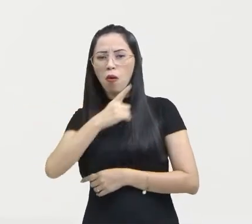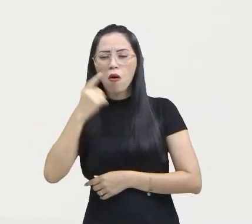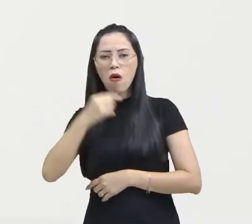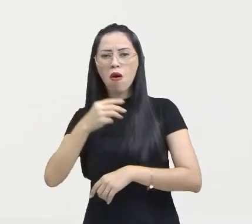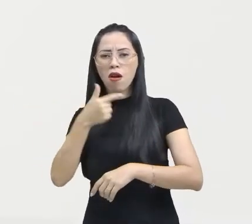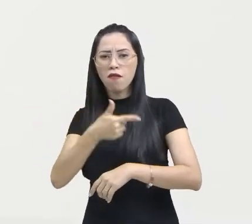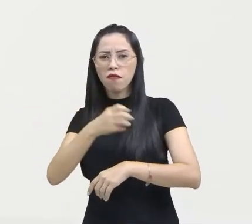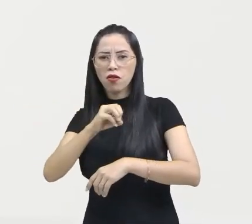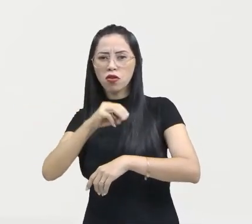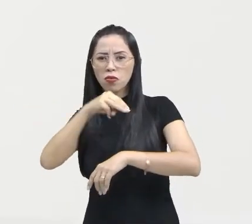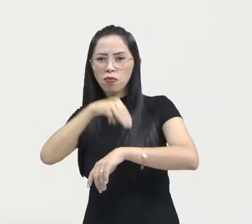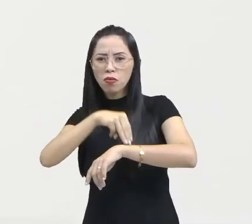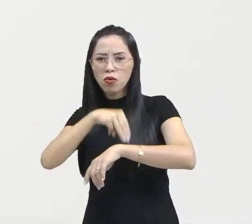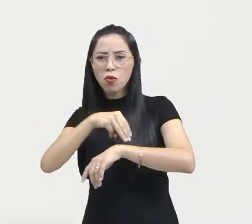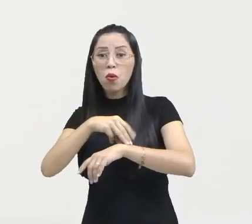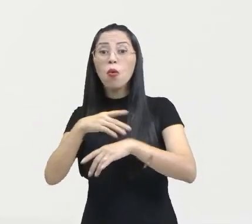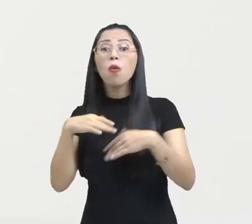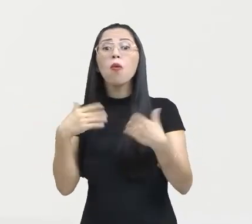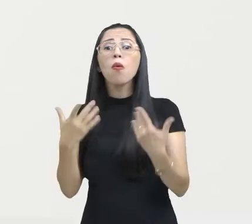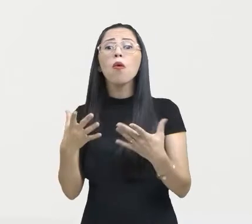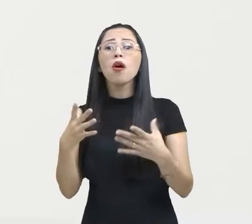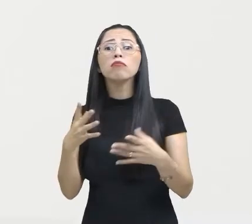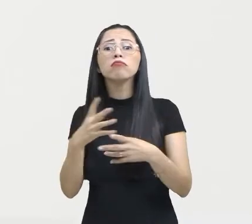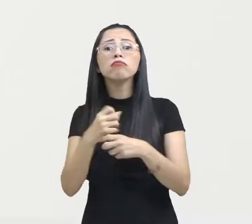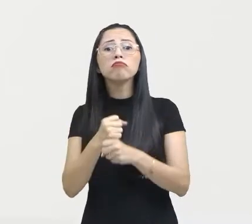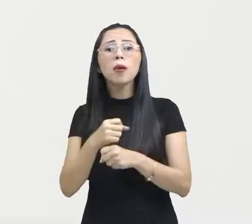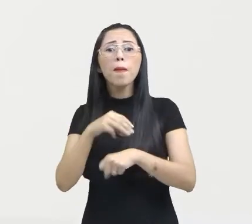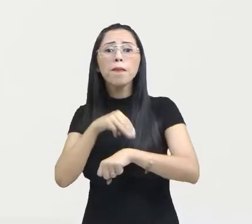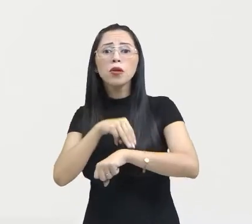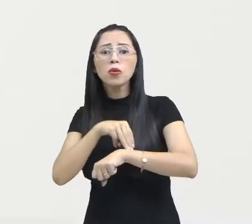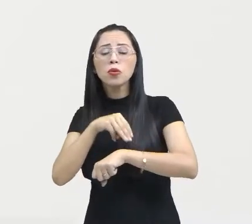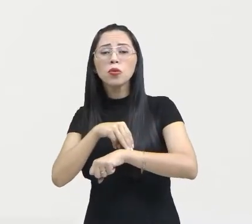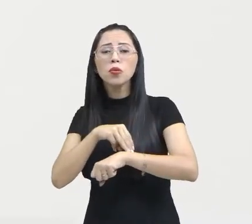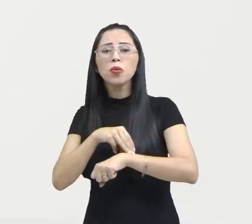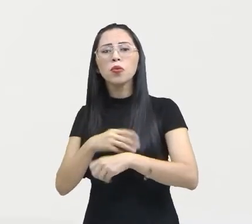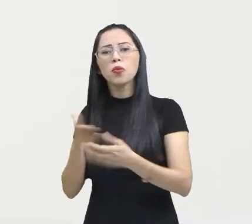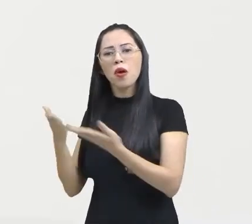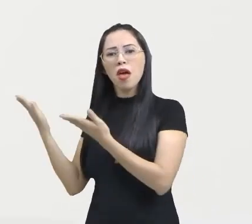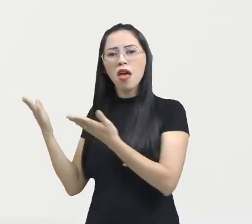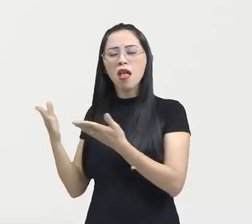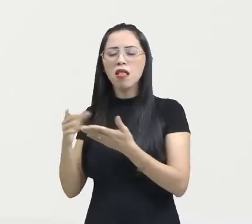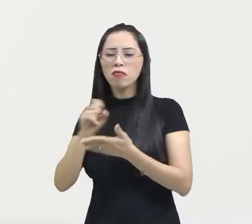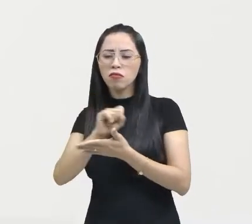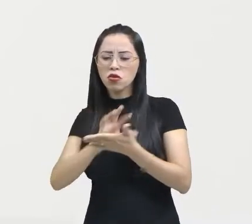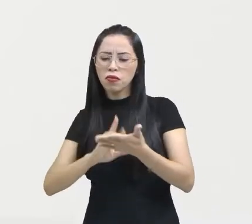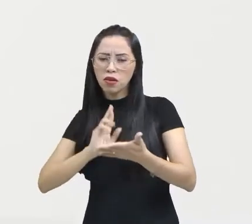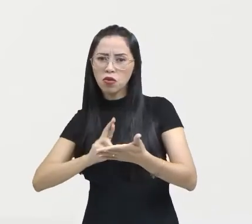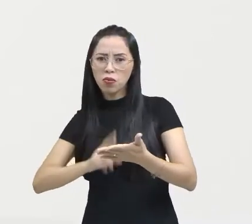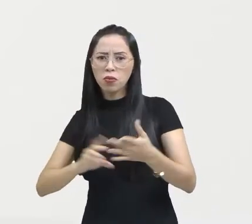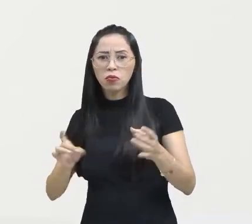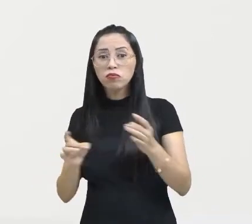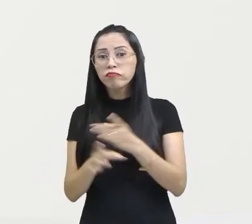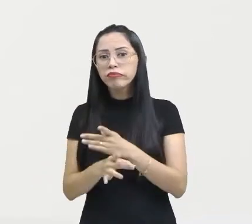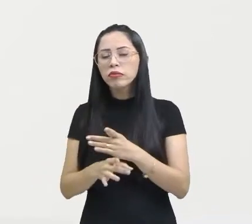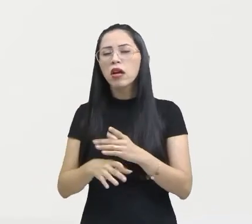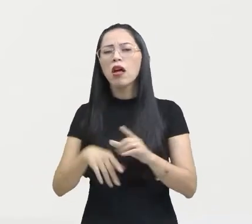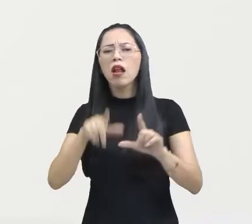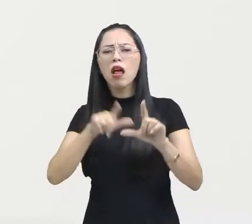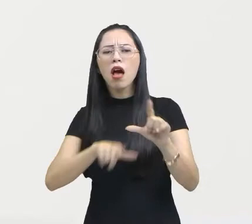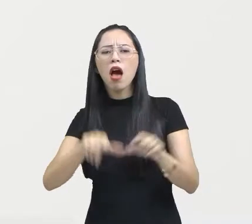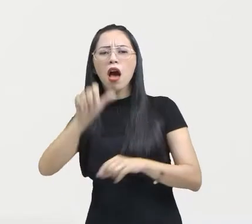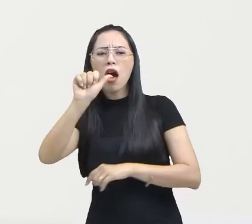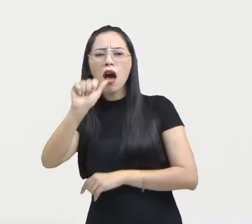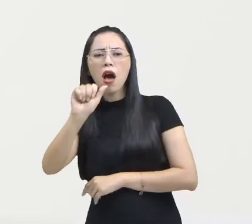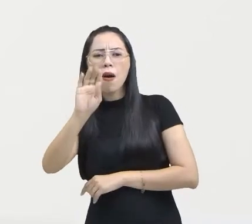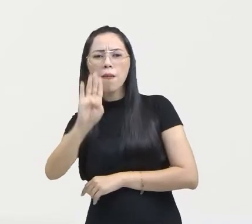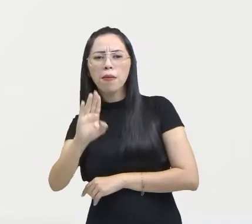minutos gastos por Pedro para terminar sua tarefa? Letra A, 80 minutos. Letra B, 60 minutos. Letra